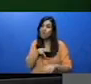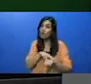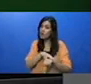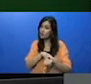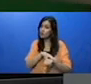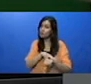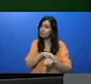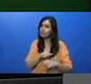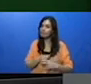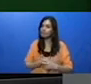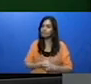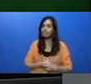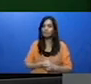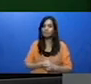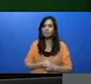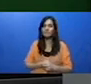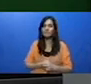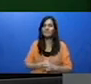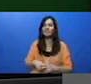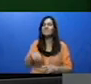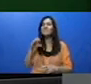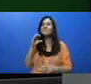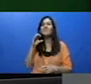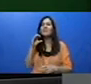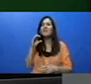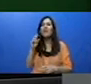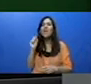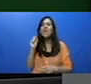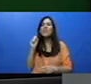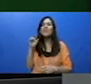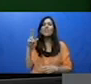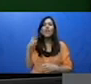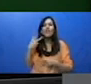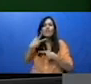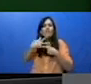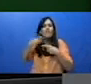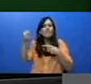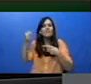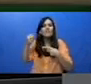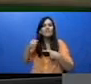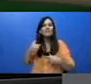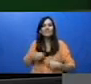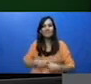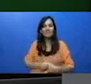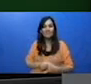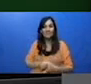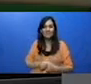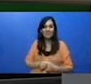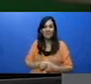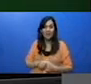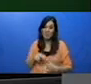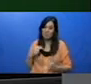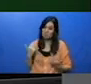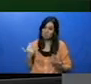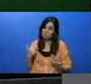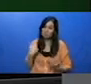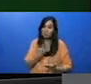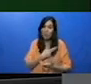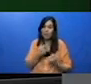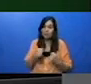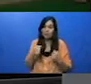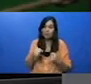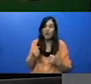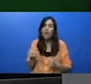jogo dela. E C, quem vencerá o jogo após a 10ª jogada? Para isso, nós temos que